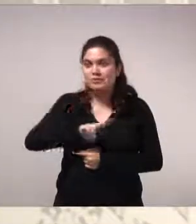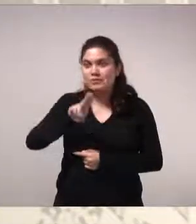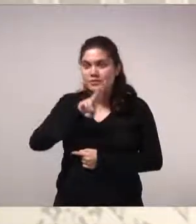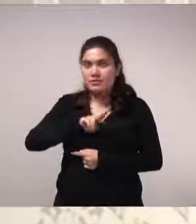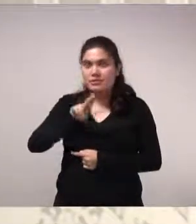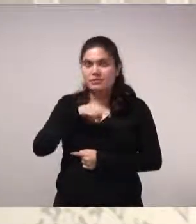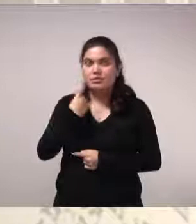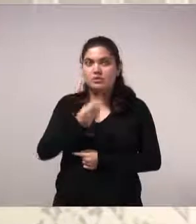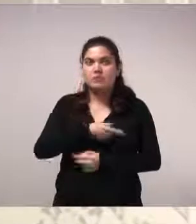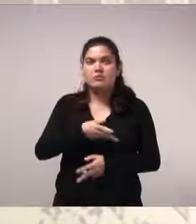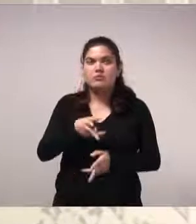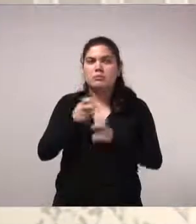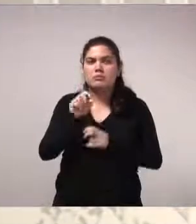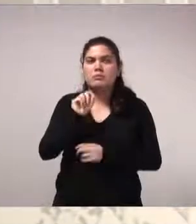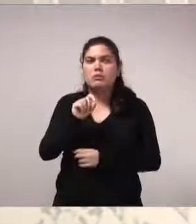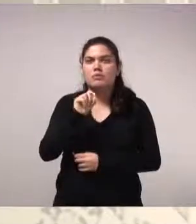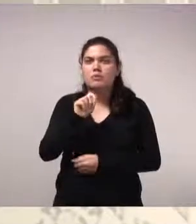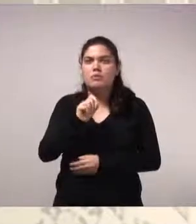nós percebemos?